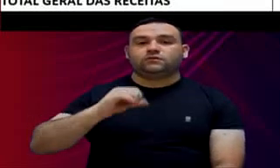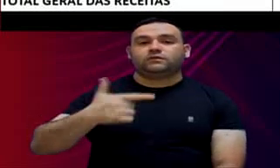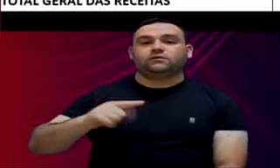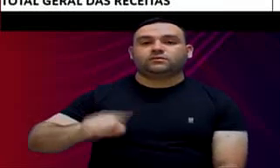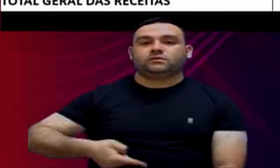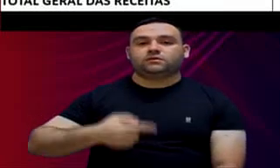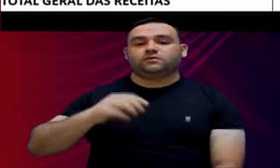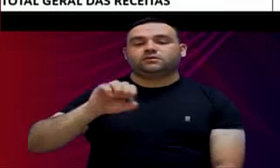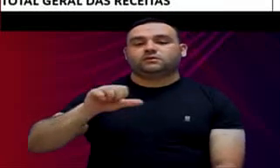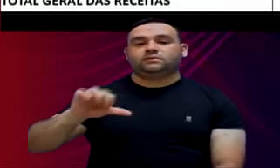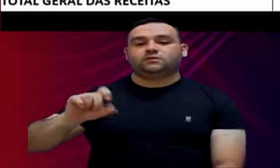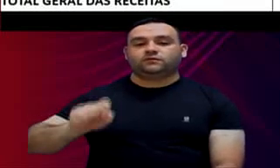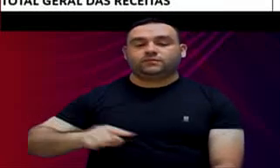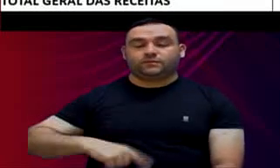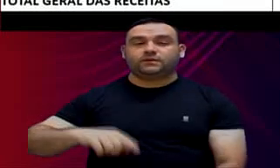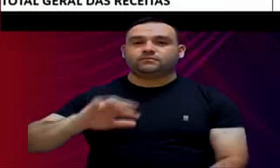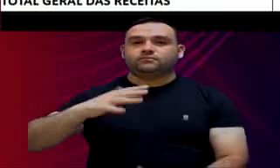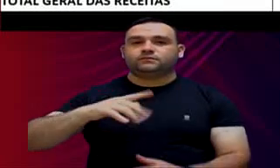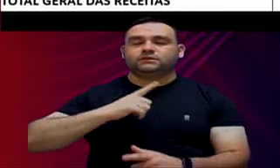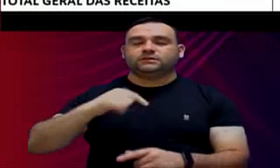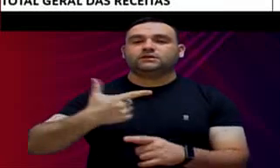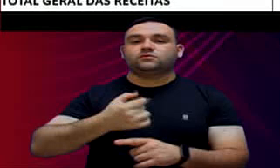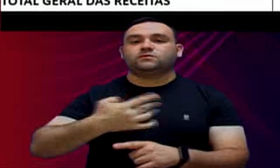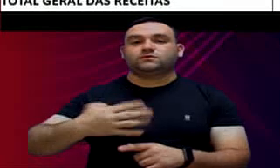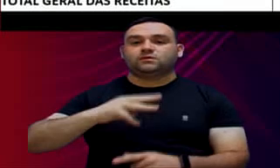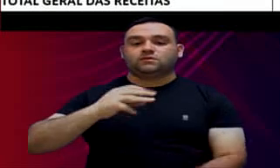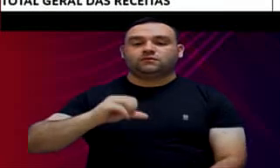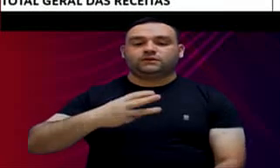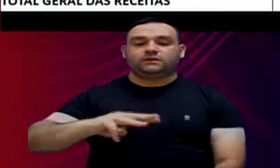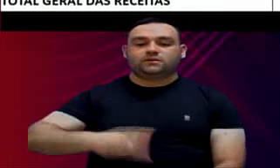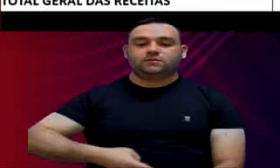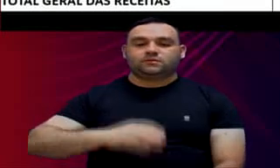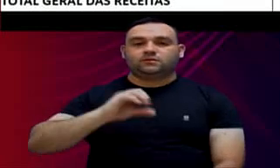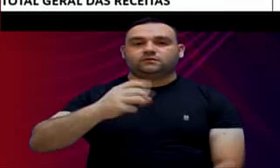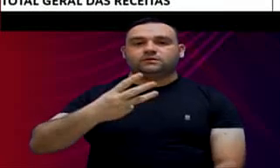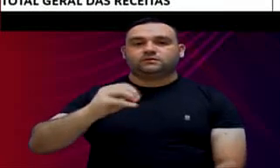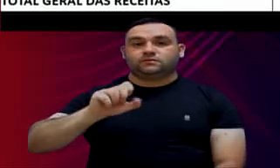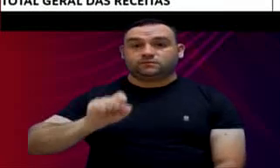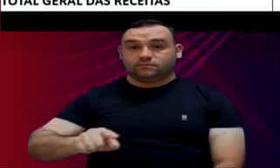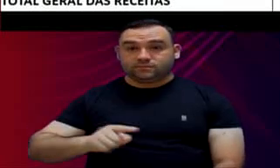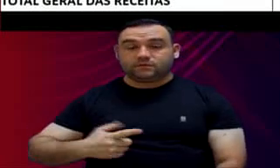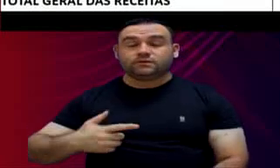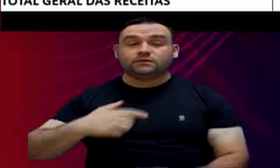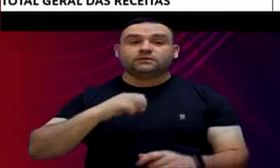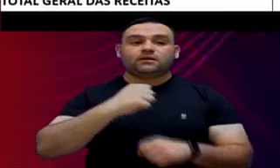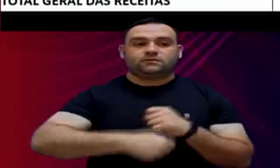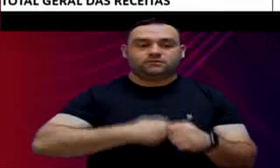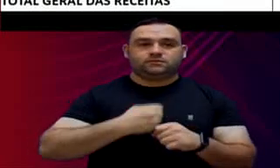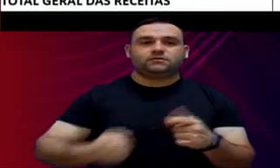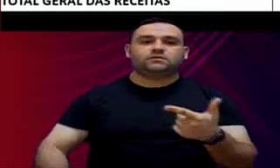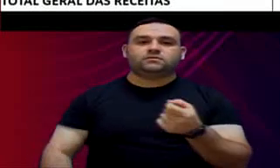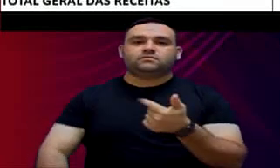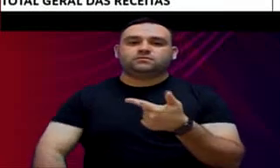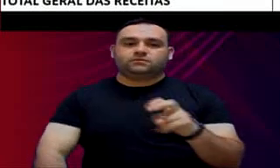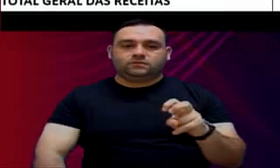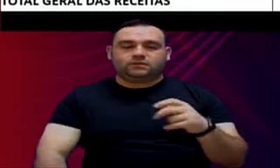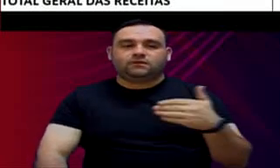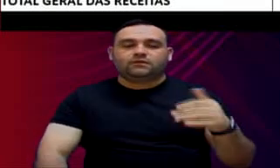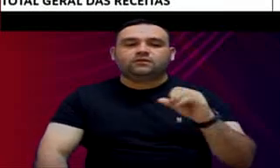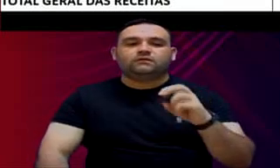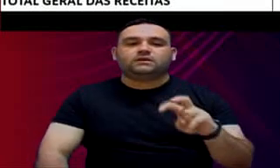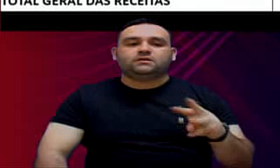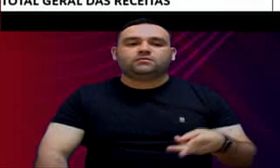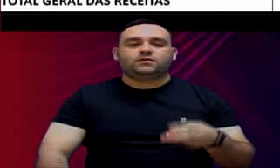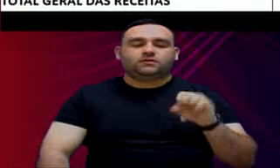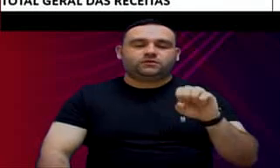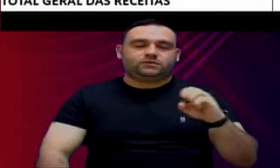milhões 89 mil estimativa para 2024 93 milhões 930 mil estimativa para 2025 95